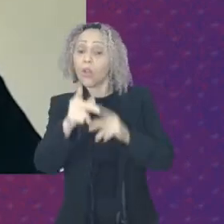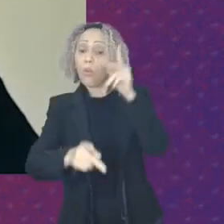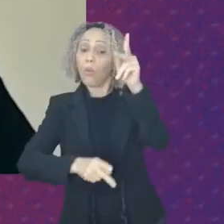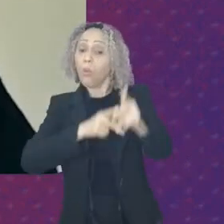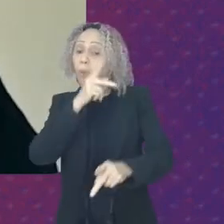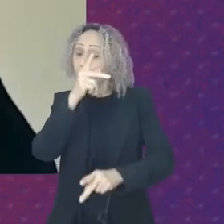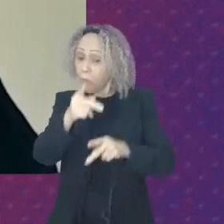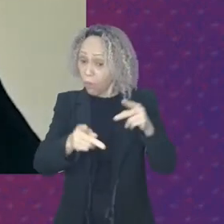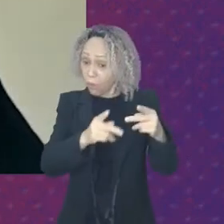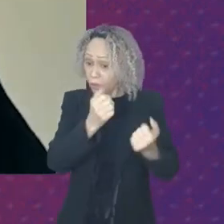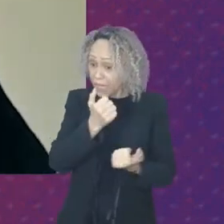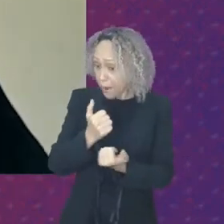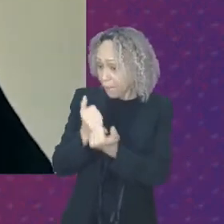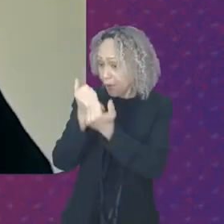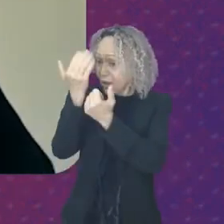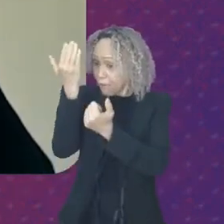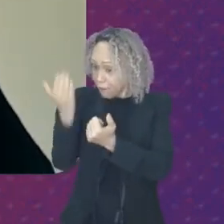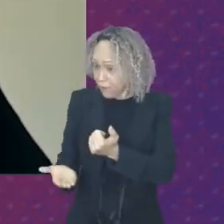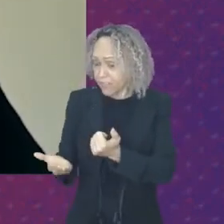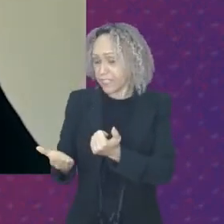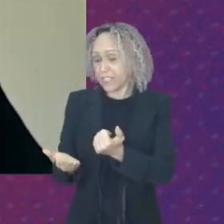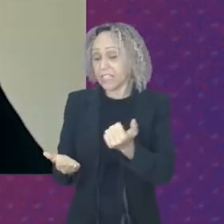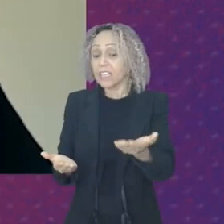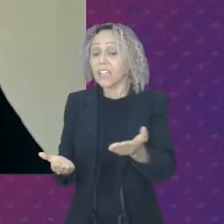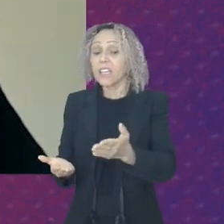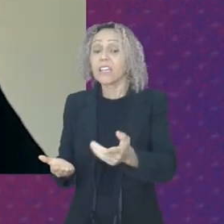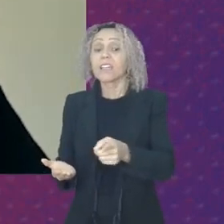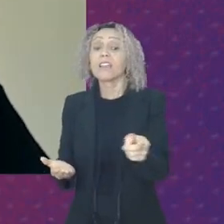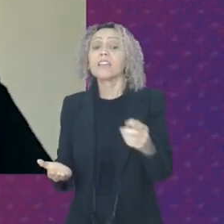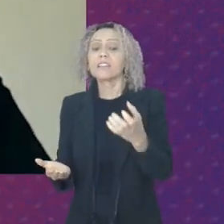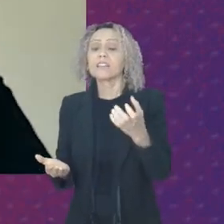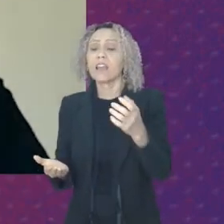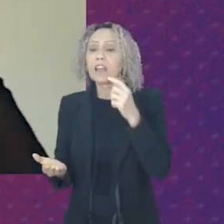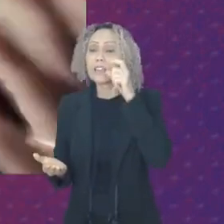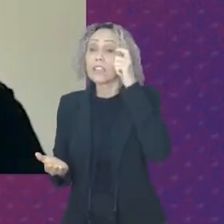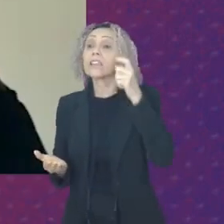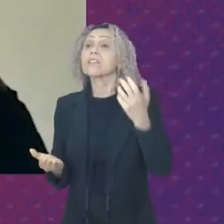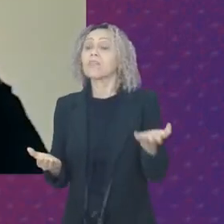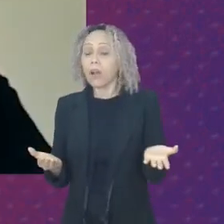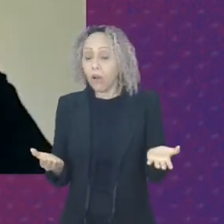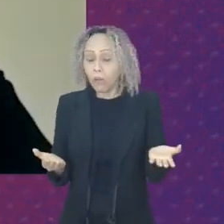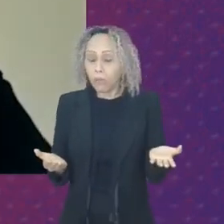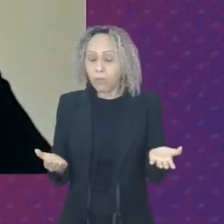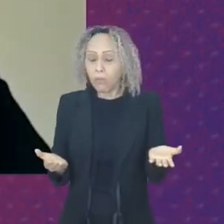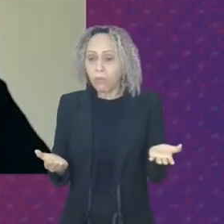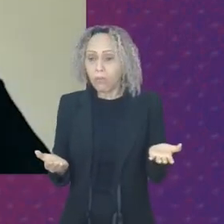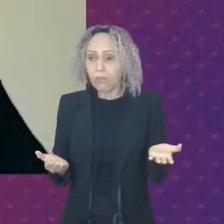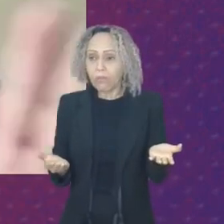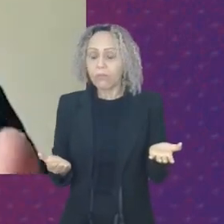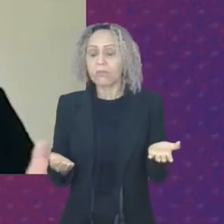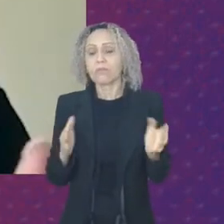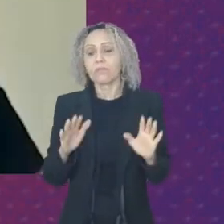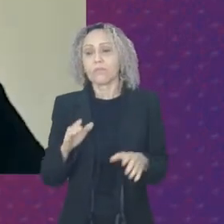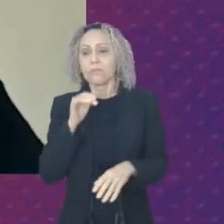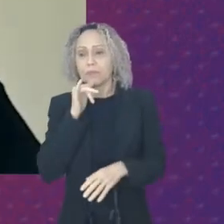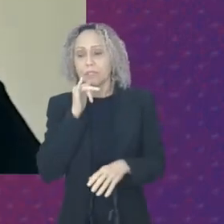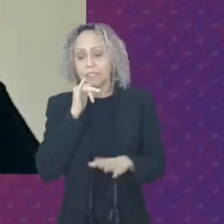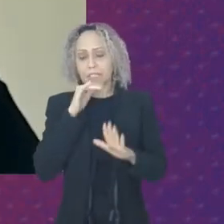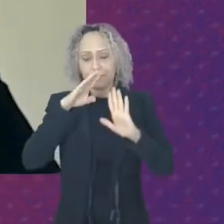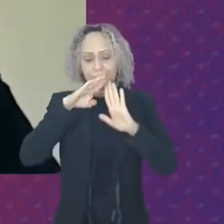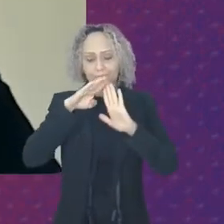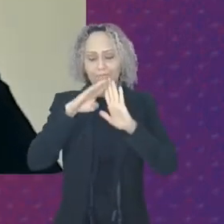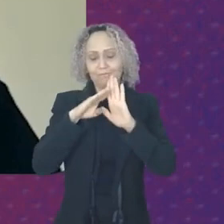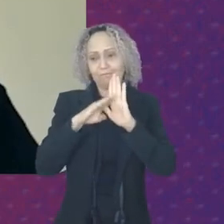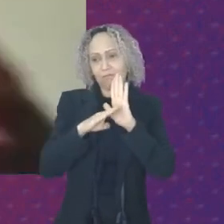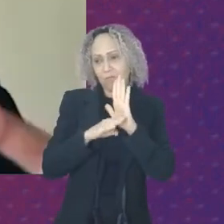desse interesse do seu público como conteúdo político. Ah, mas essa questão do pacote é um conteúdo já